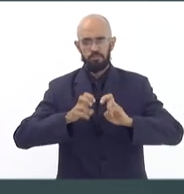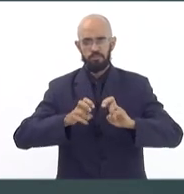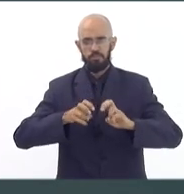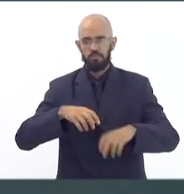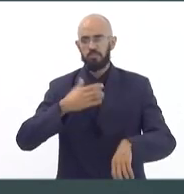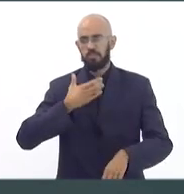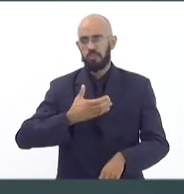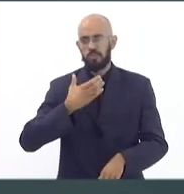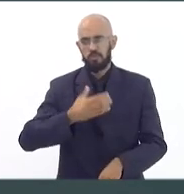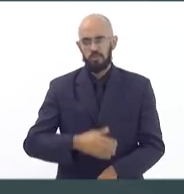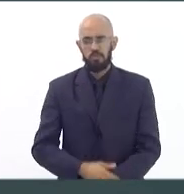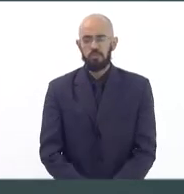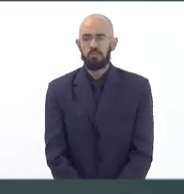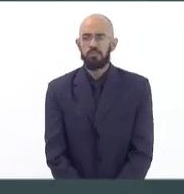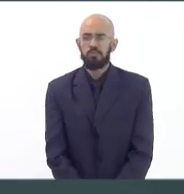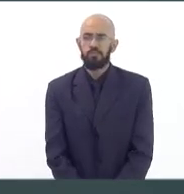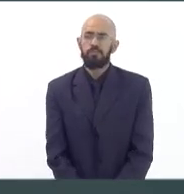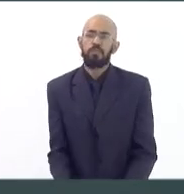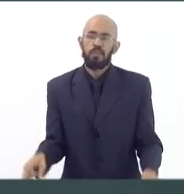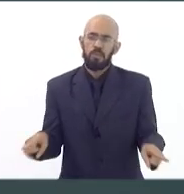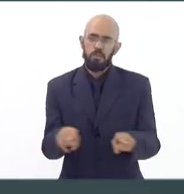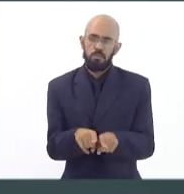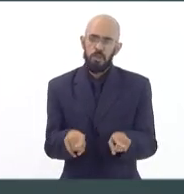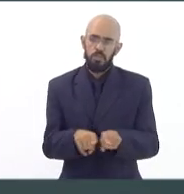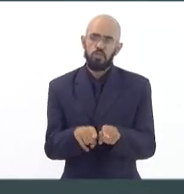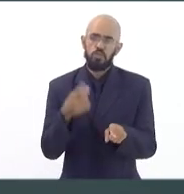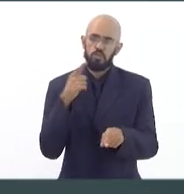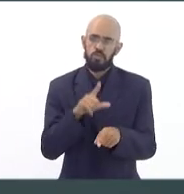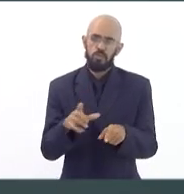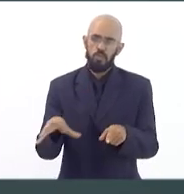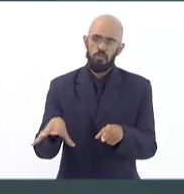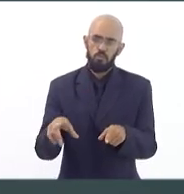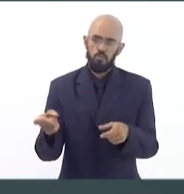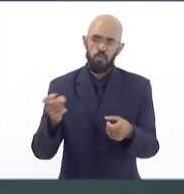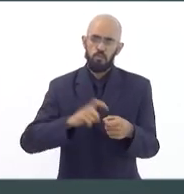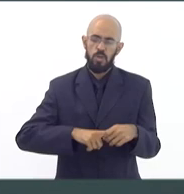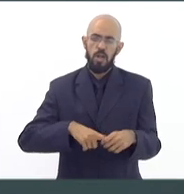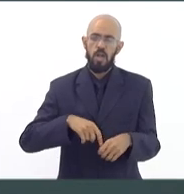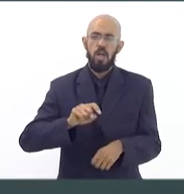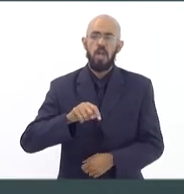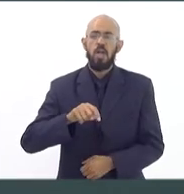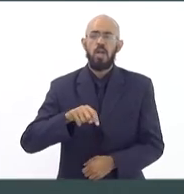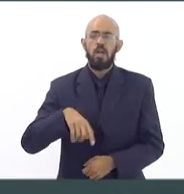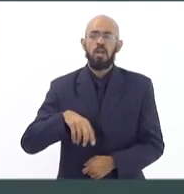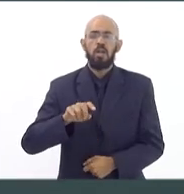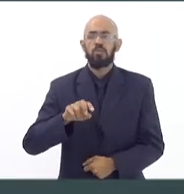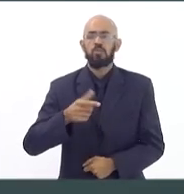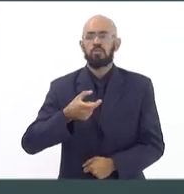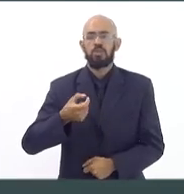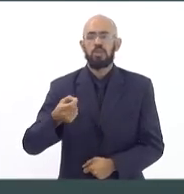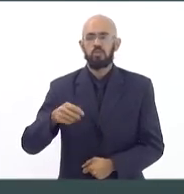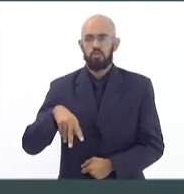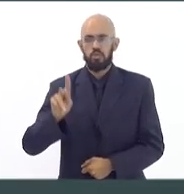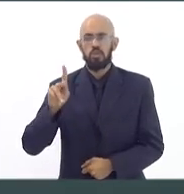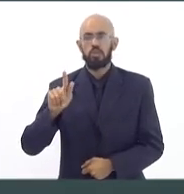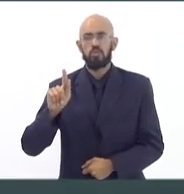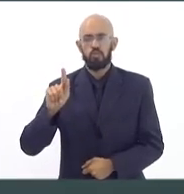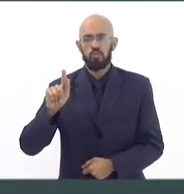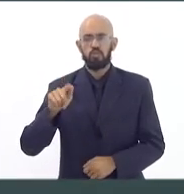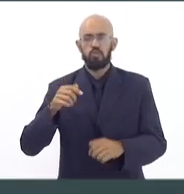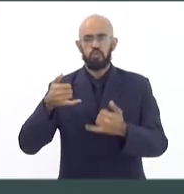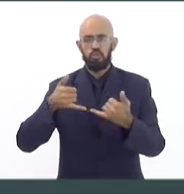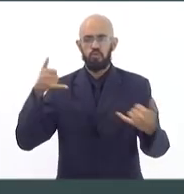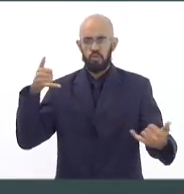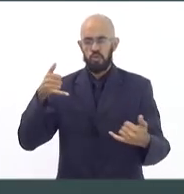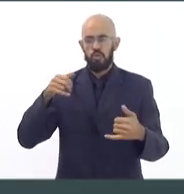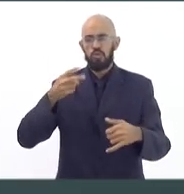ano também a gente recuperou 200kg de pobre dos Comerciantes foram presos e essa numa ação